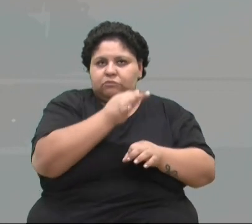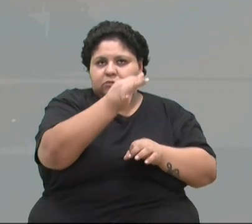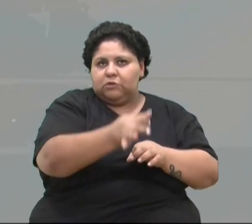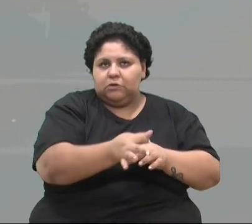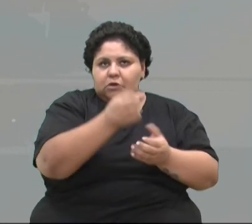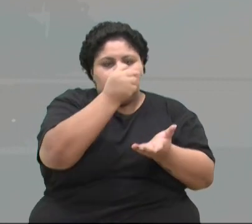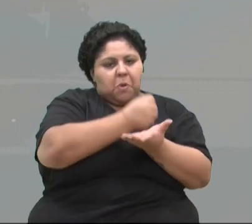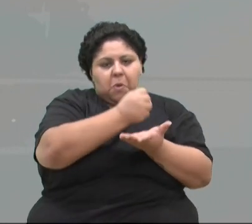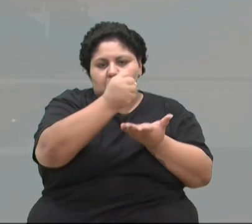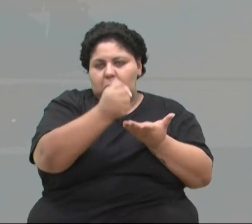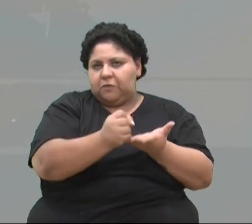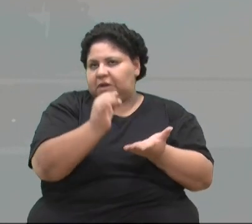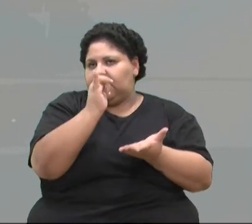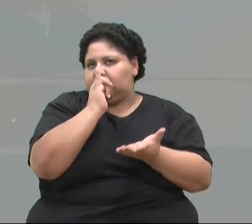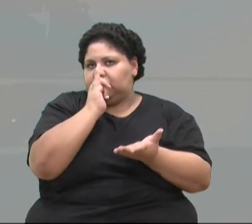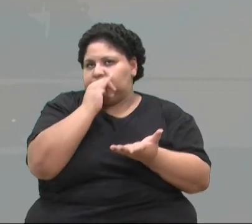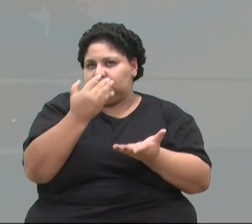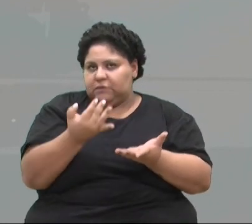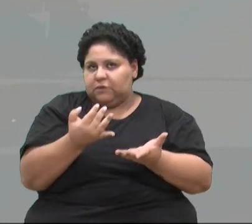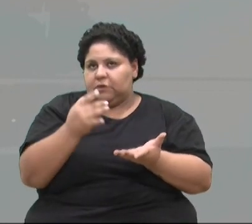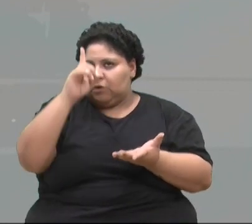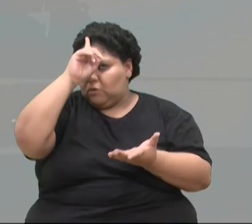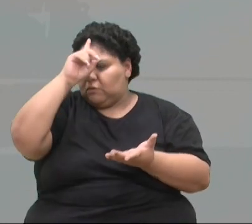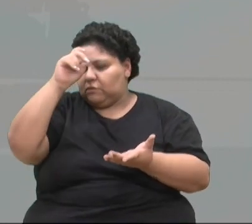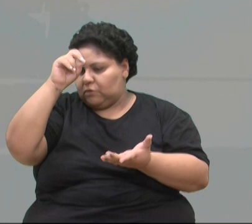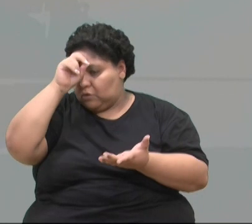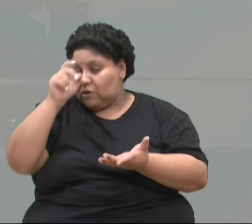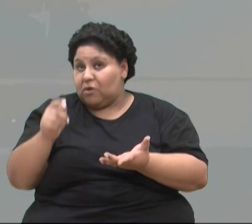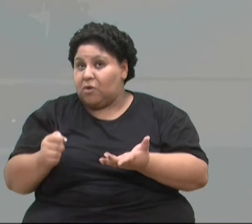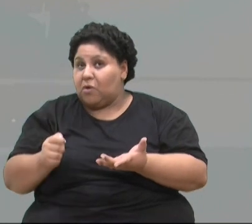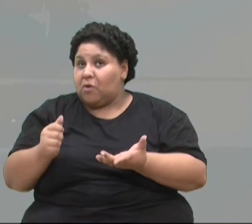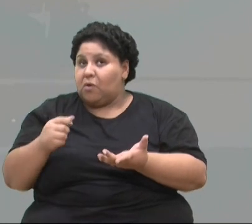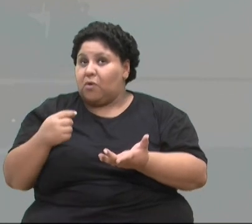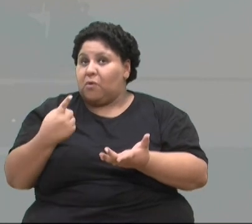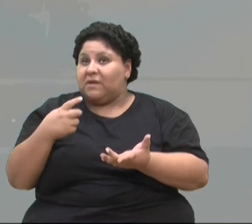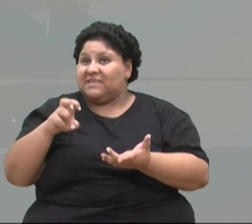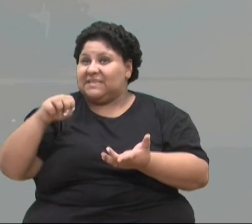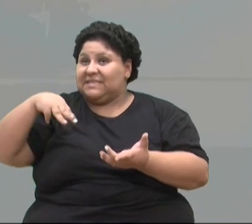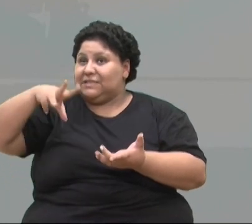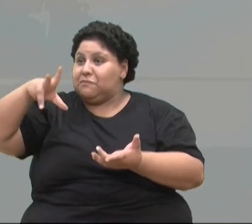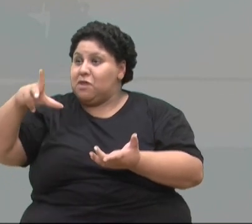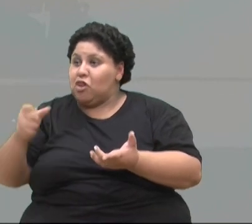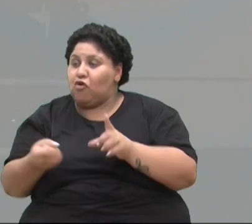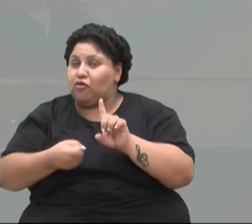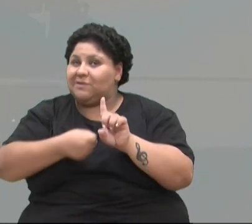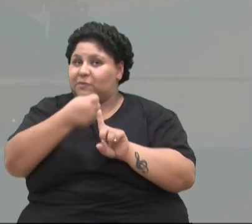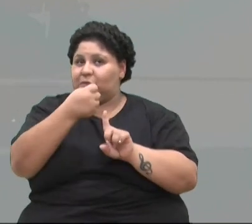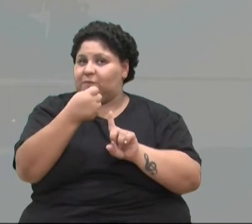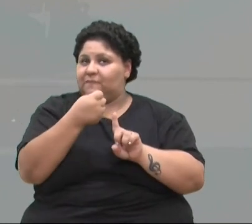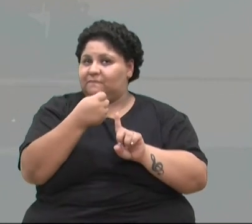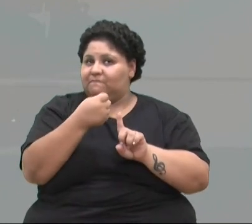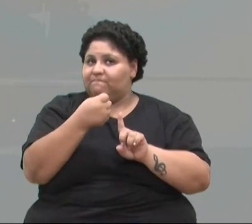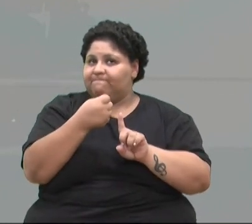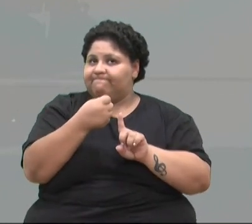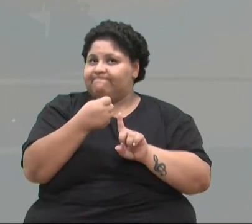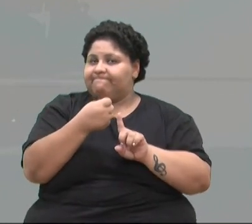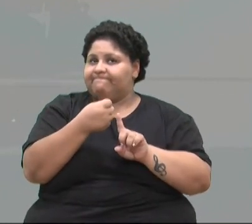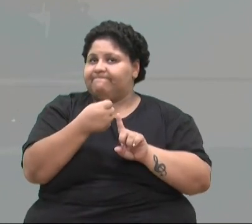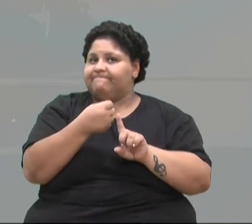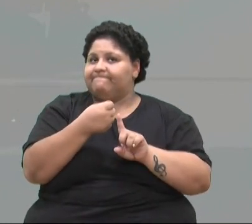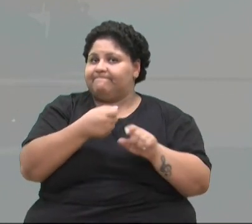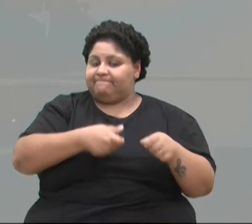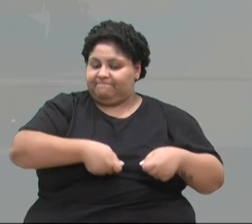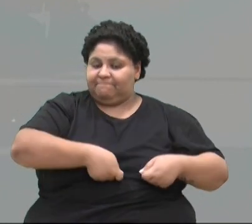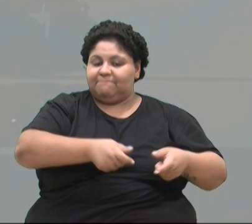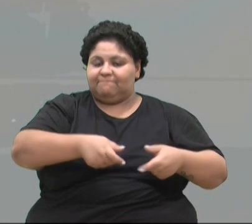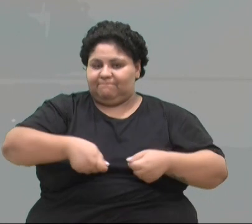os hospitais, por exemplo, a gente tem quase 15 milhões por mês de despesas. Então, a